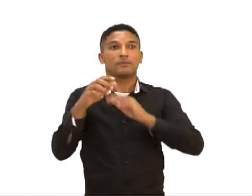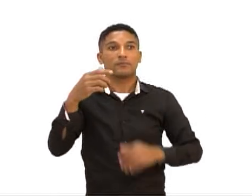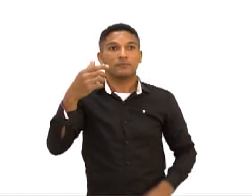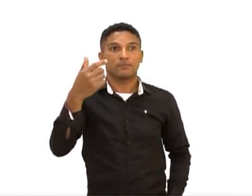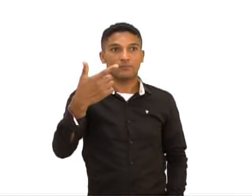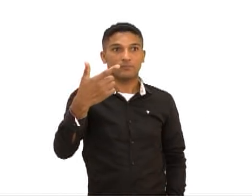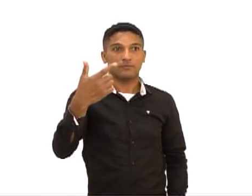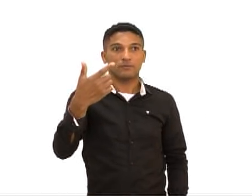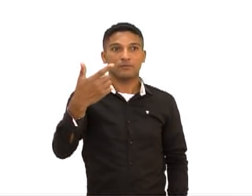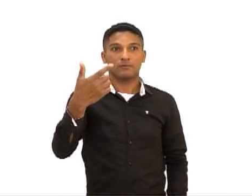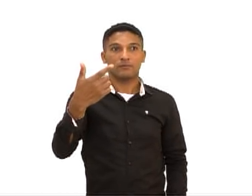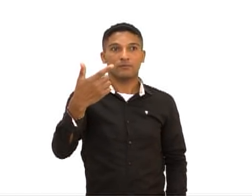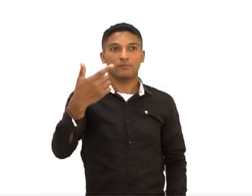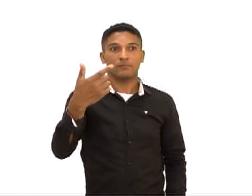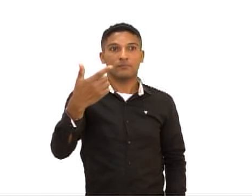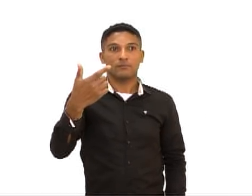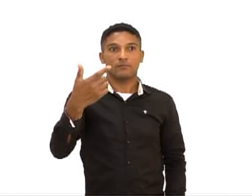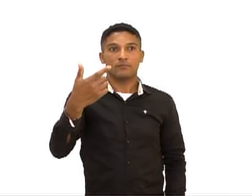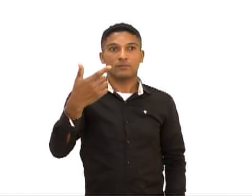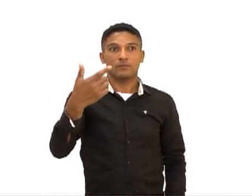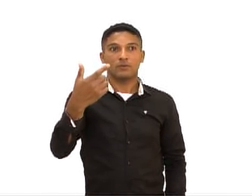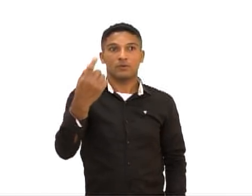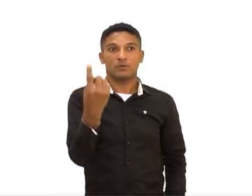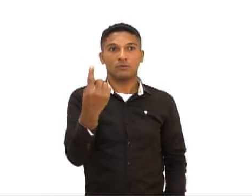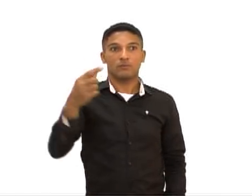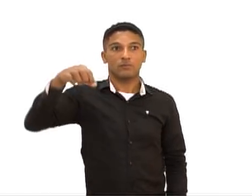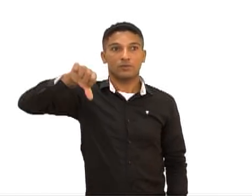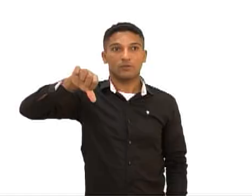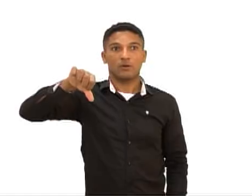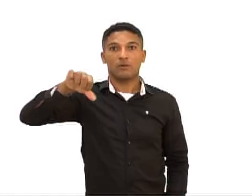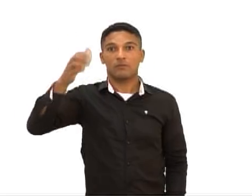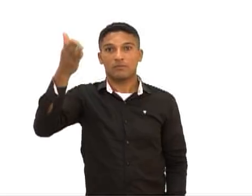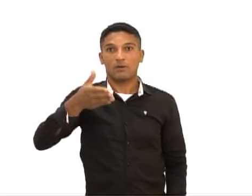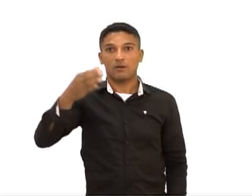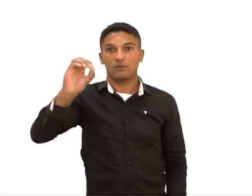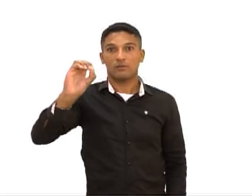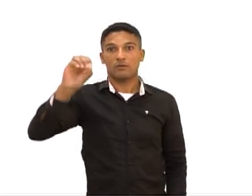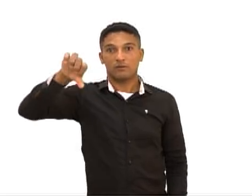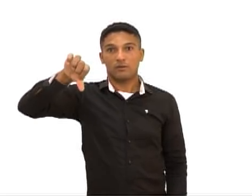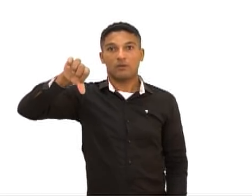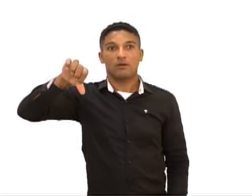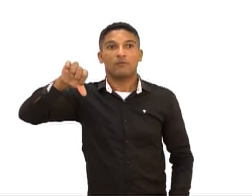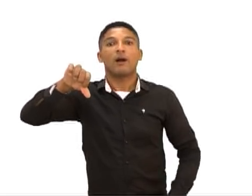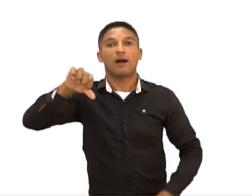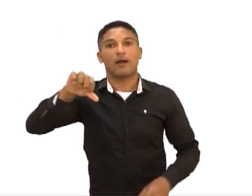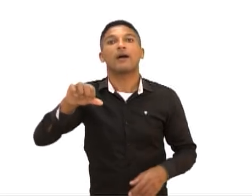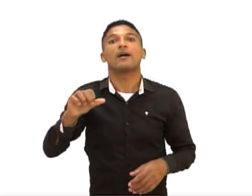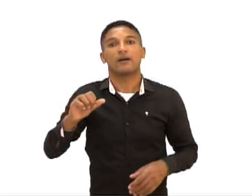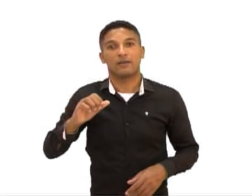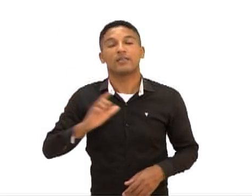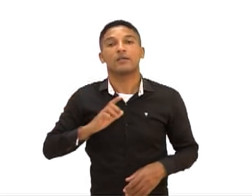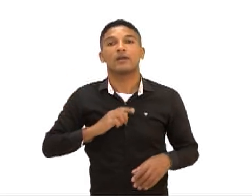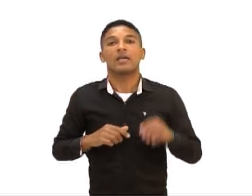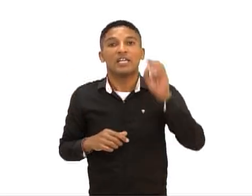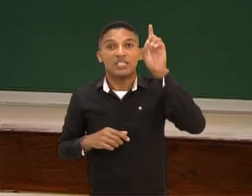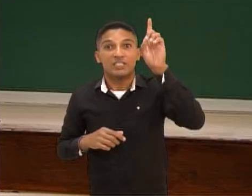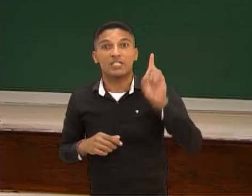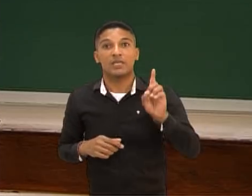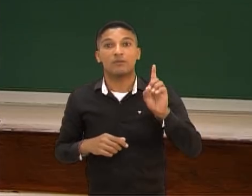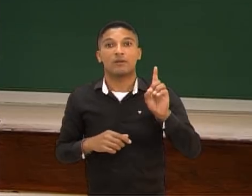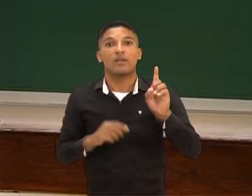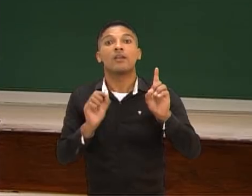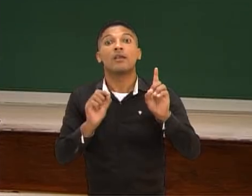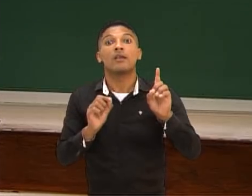usar a fila preferencial em bancos e supermercados. Essa é a informação que, às vezes, os próprios doadores desconhecem, né? E é um